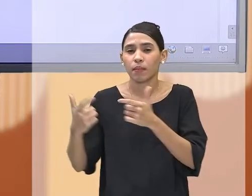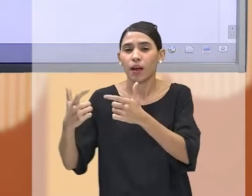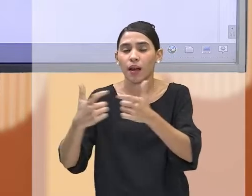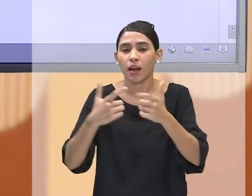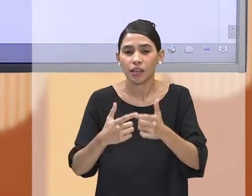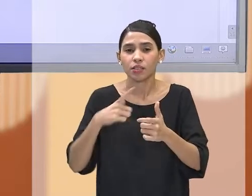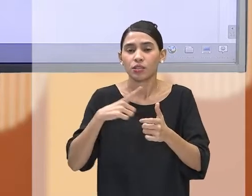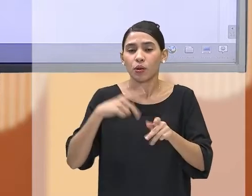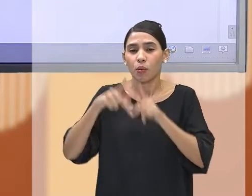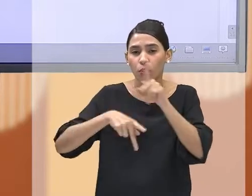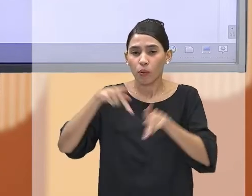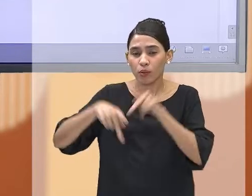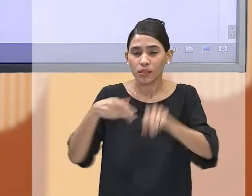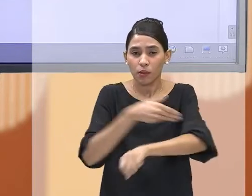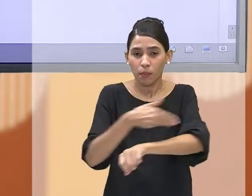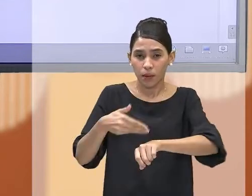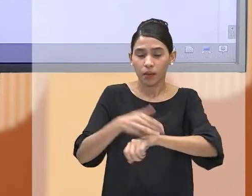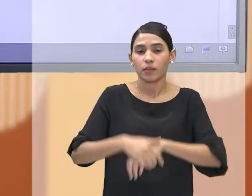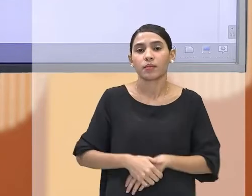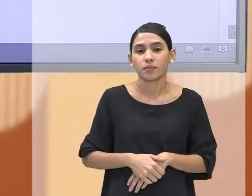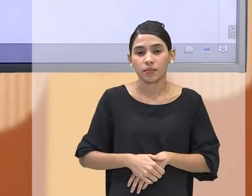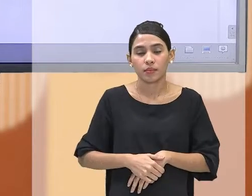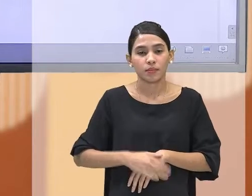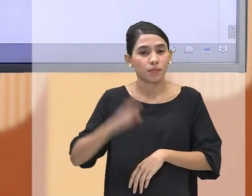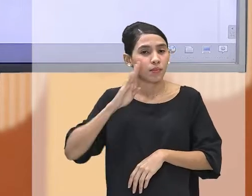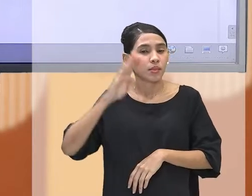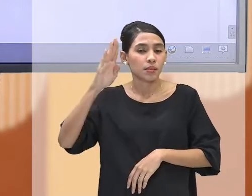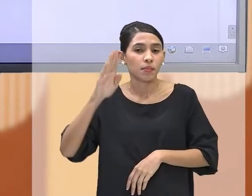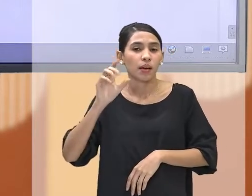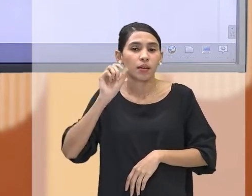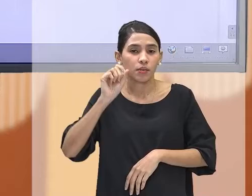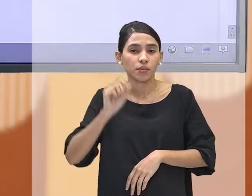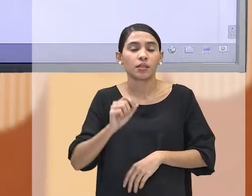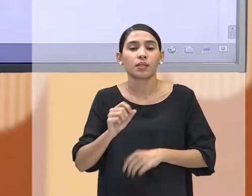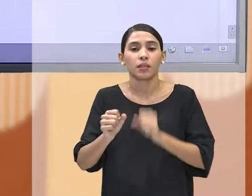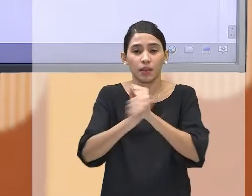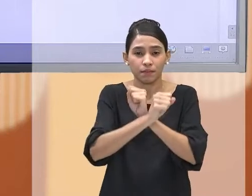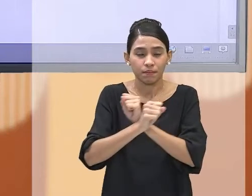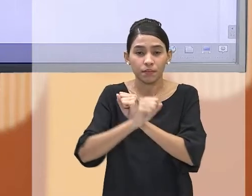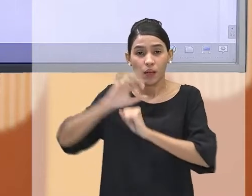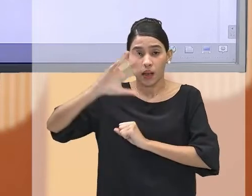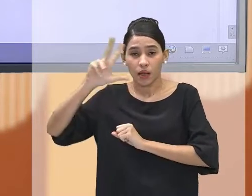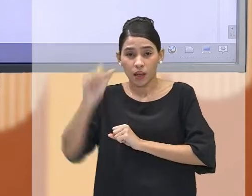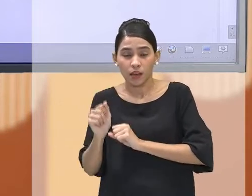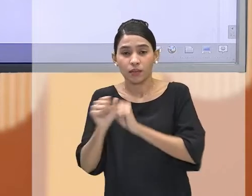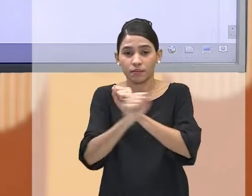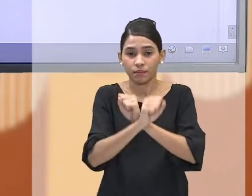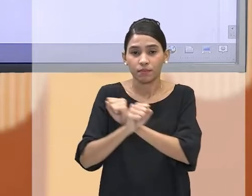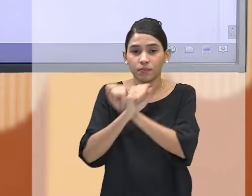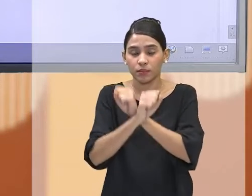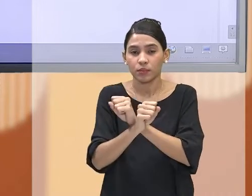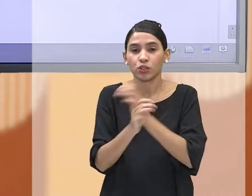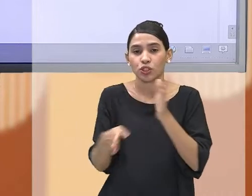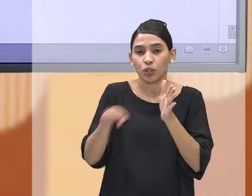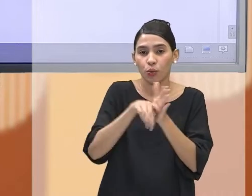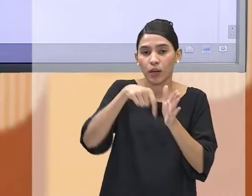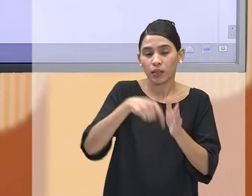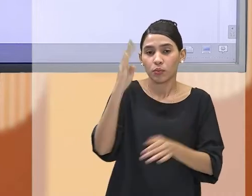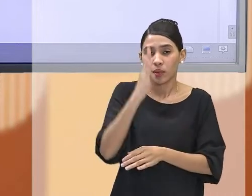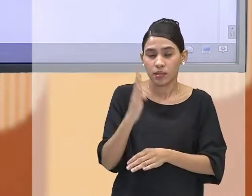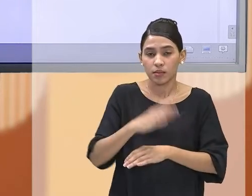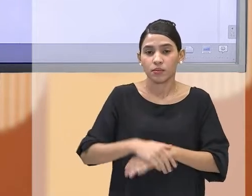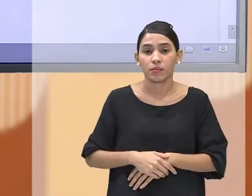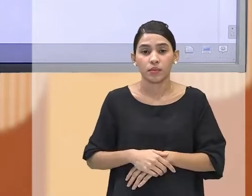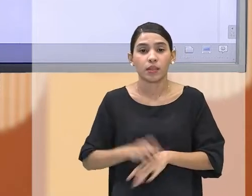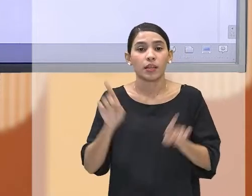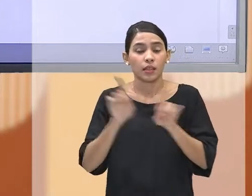a população branca, que é um dos principais motivos que a mão de obra africana escravizada veio para o nosso território. E a gente